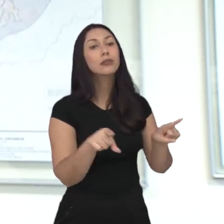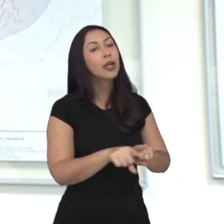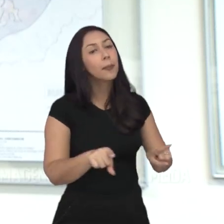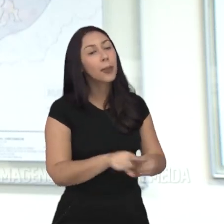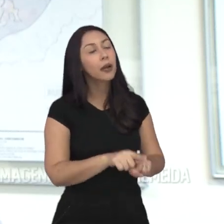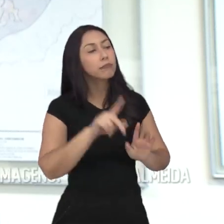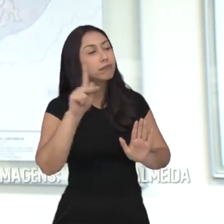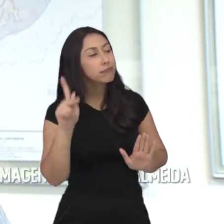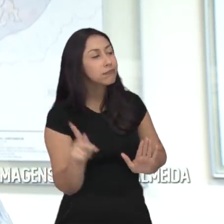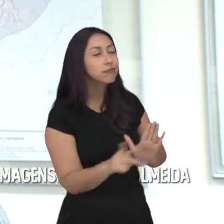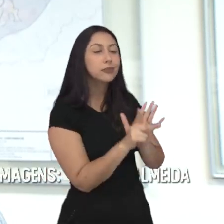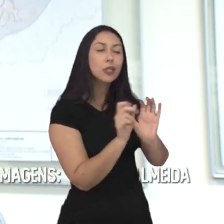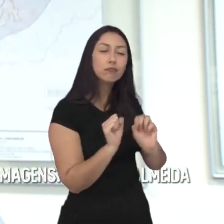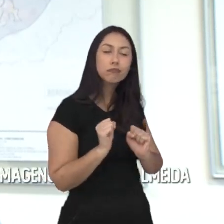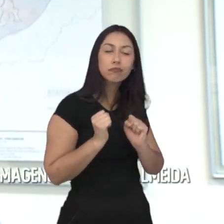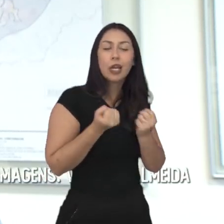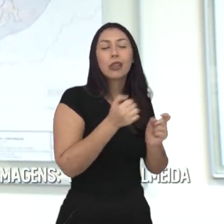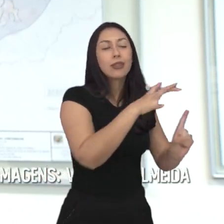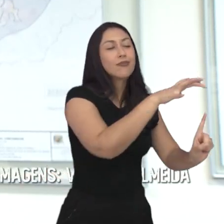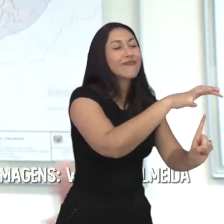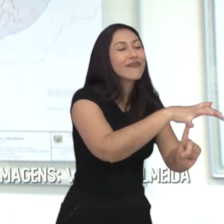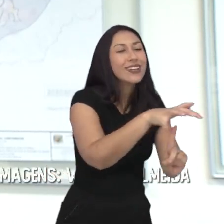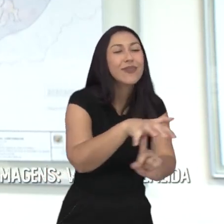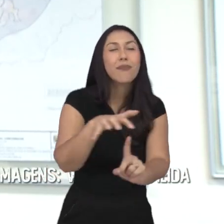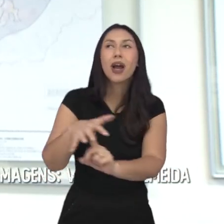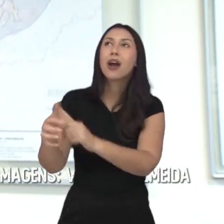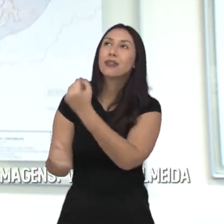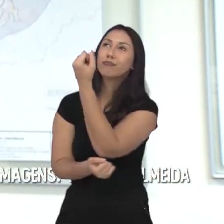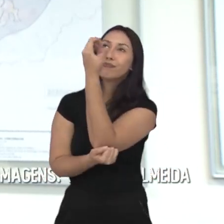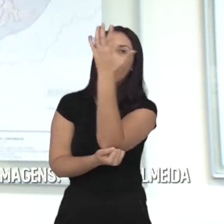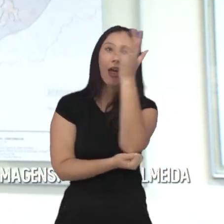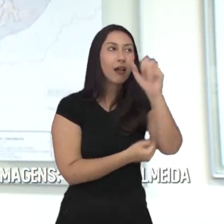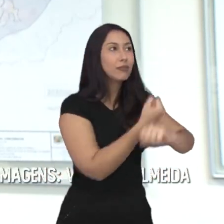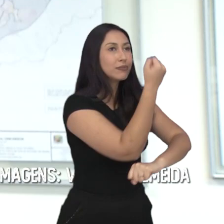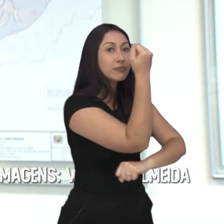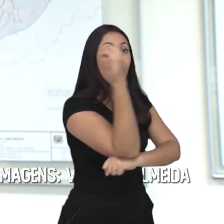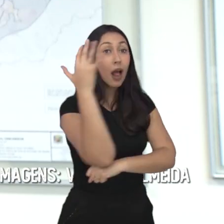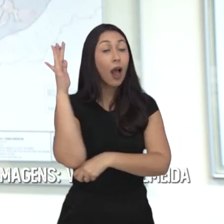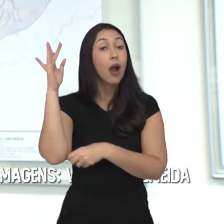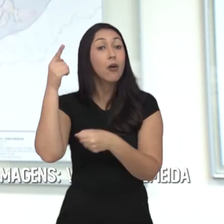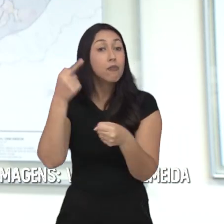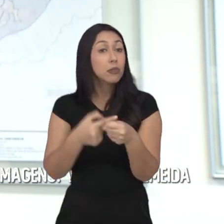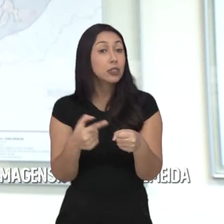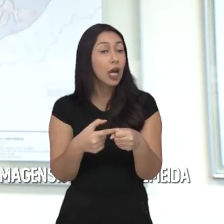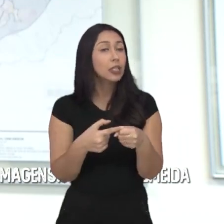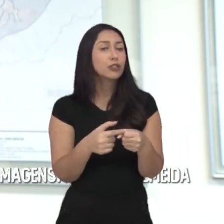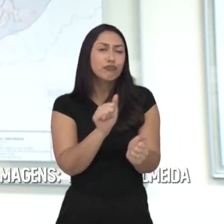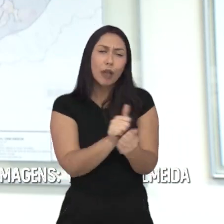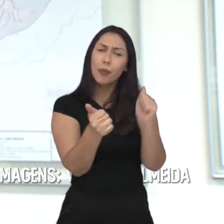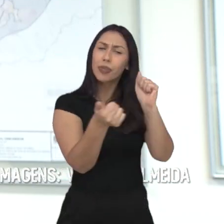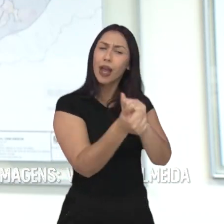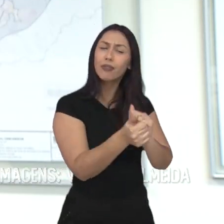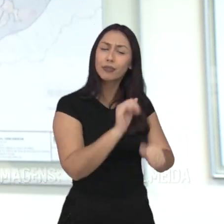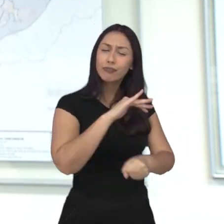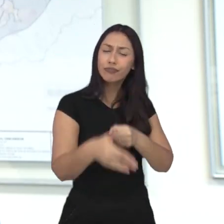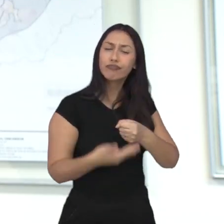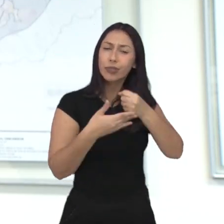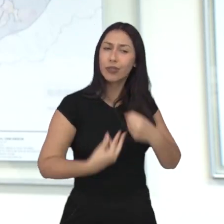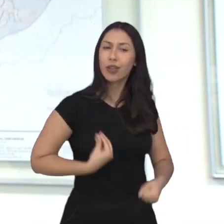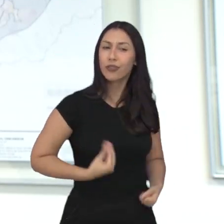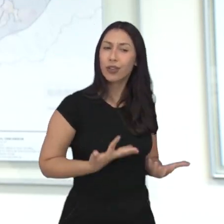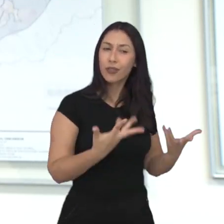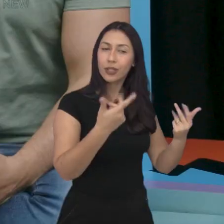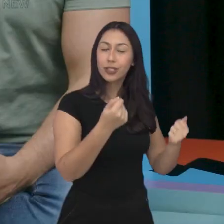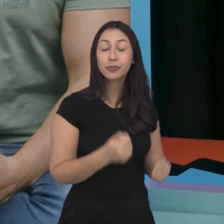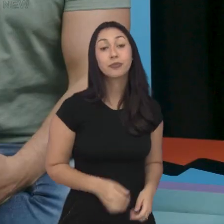compõem esse esforço, né, com praças, áreas verdes arborizadas, uma cidade resiliente, sustentável e de qualidade de vida